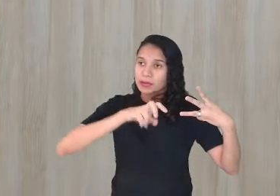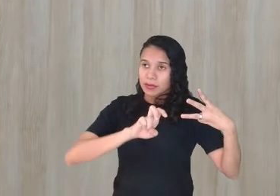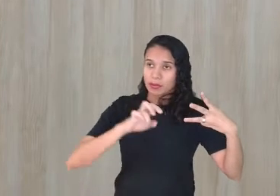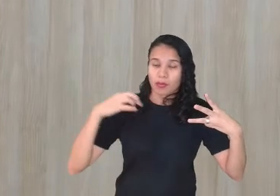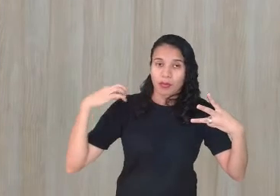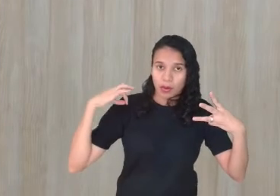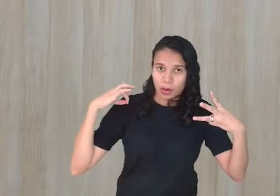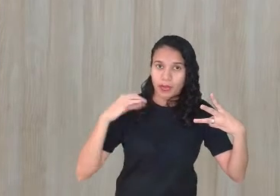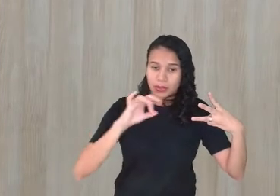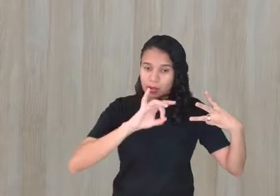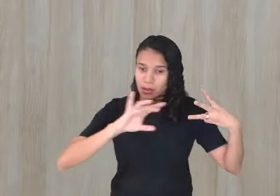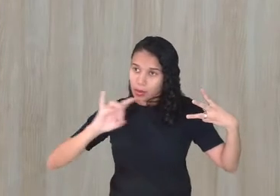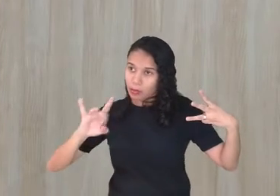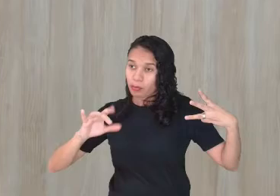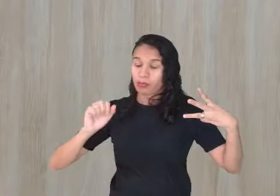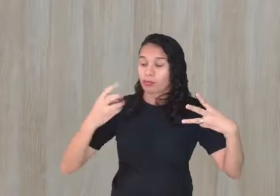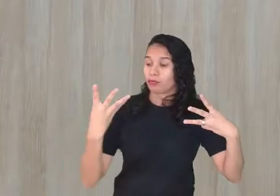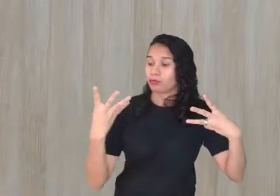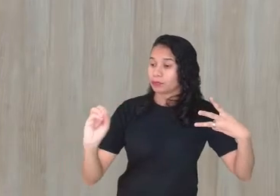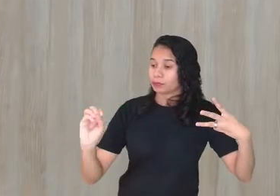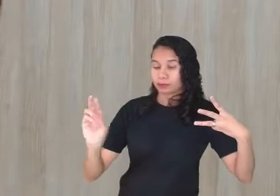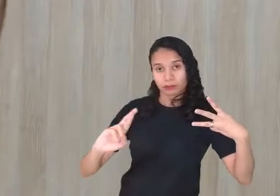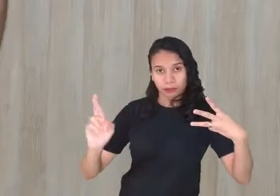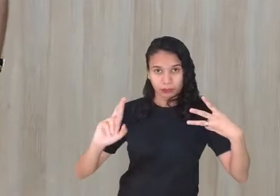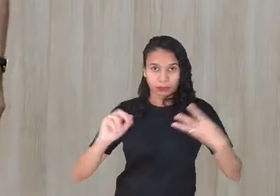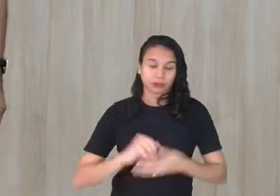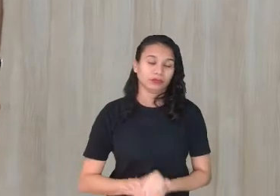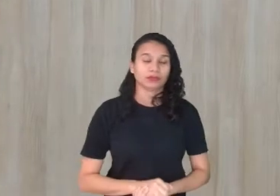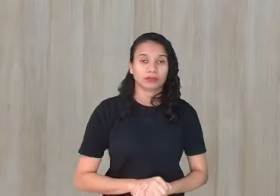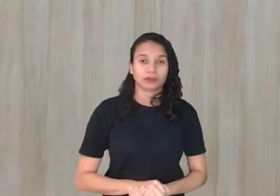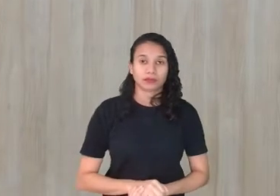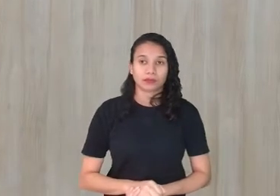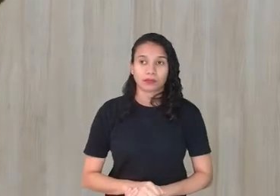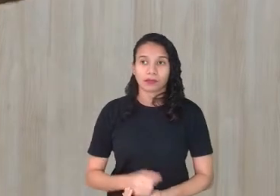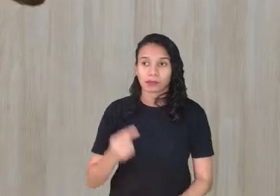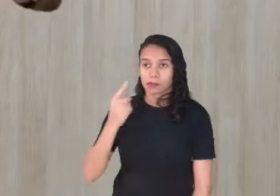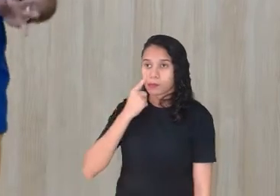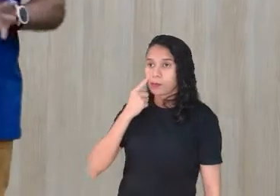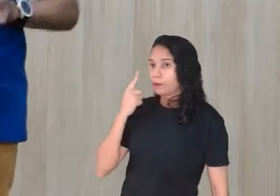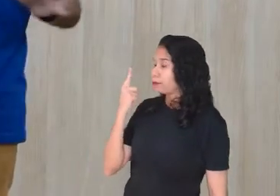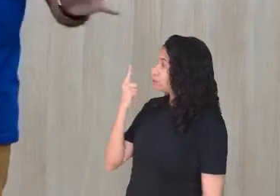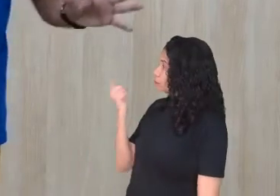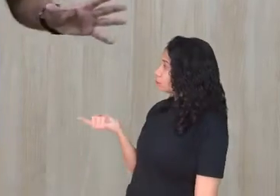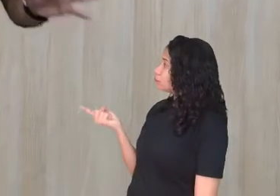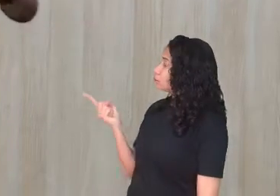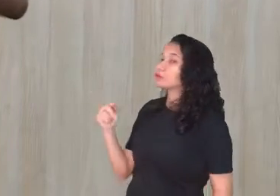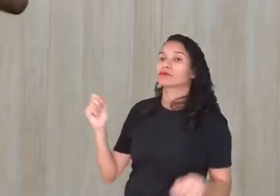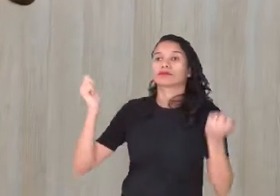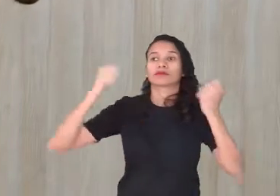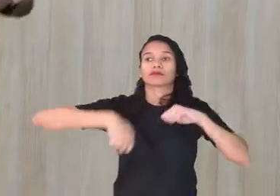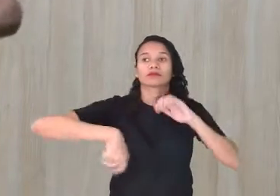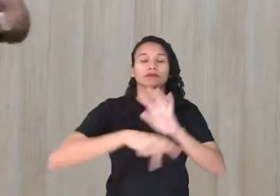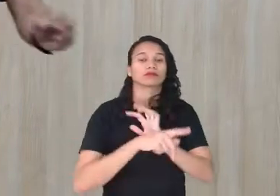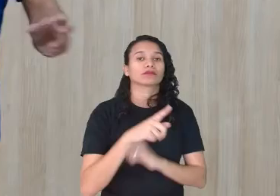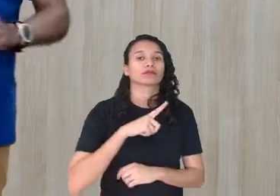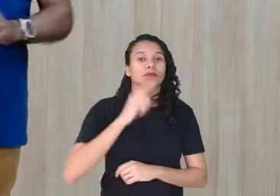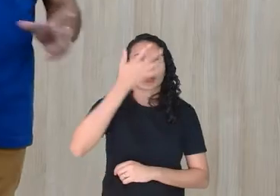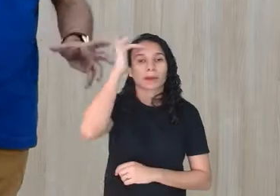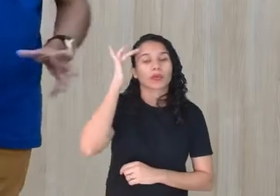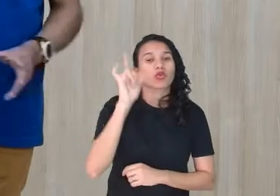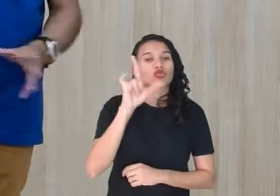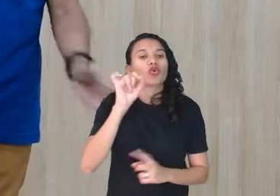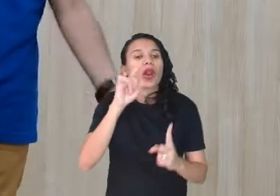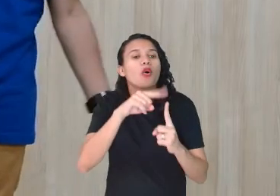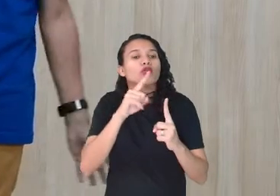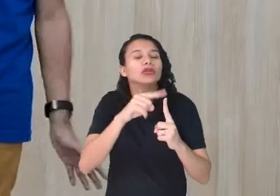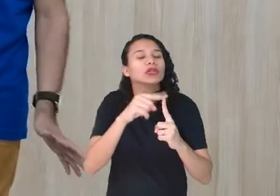e 25 camisas, cada camisa custando R$40. Eu tenho essas possibilidades, tá lá, para poder escolher o tipo de